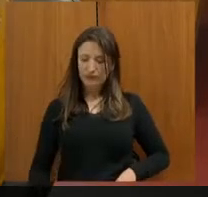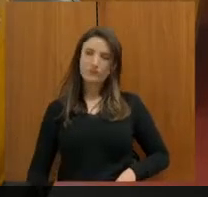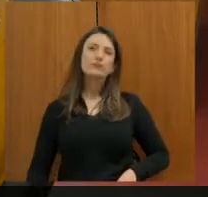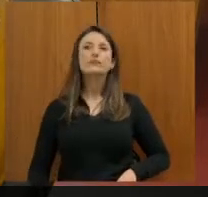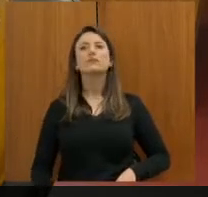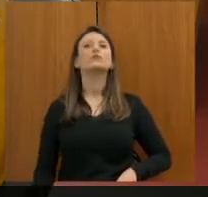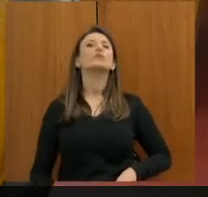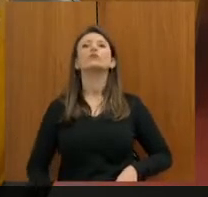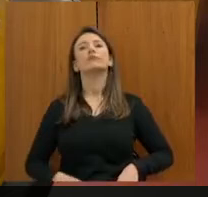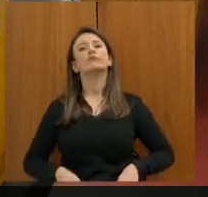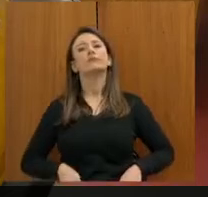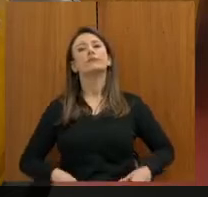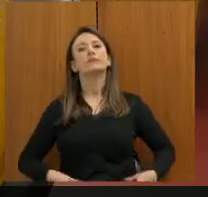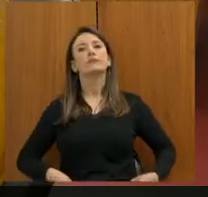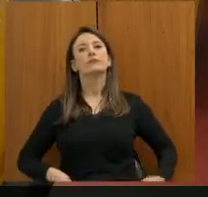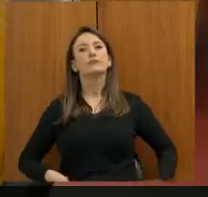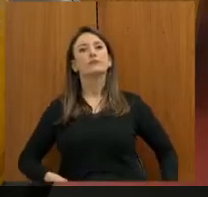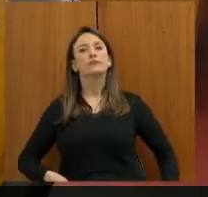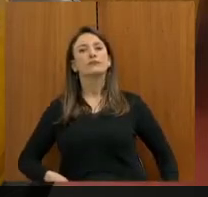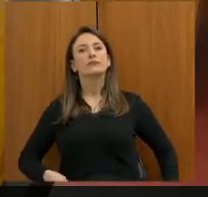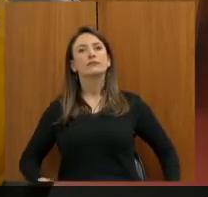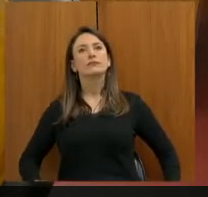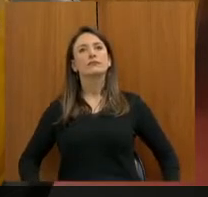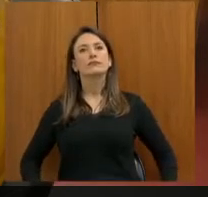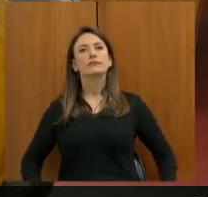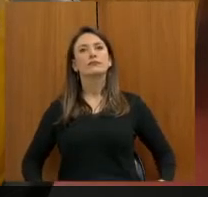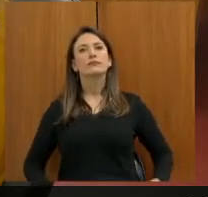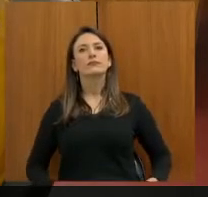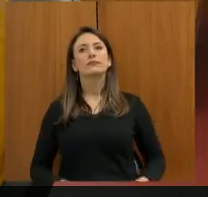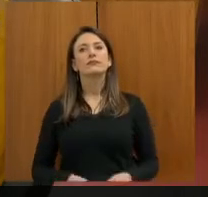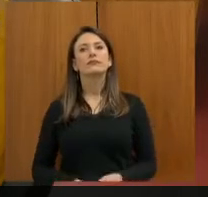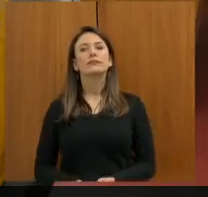E aí o inalador